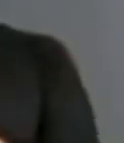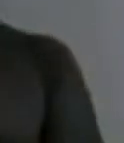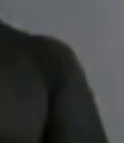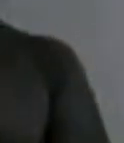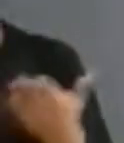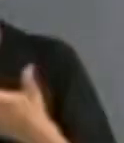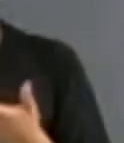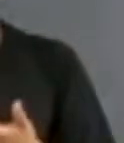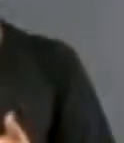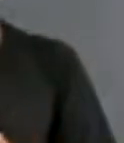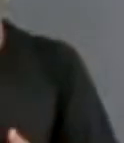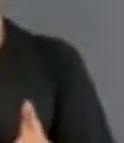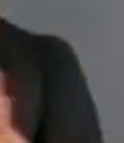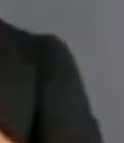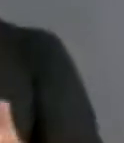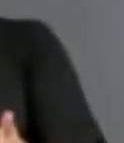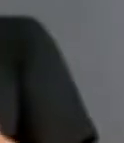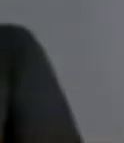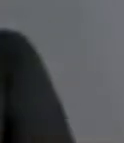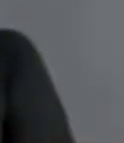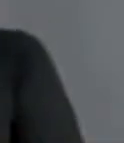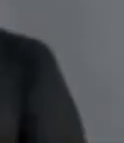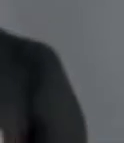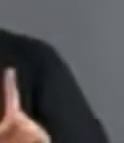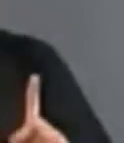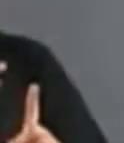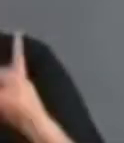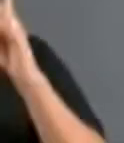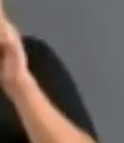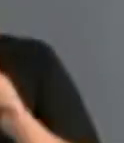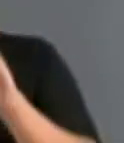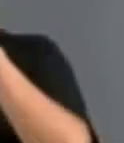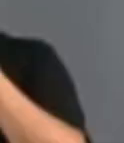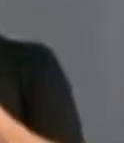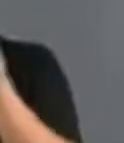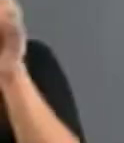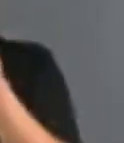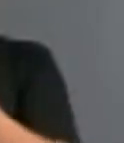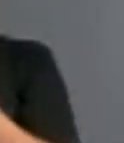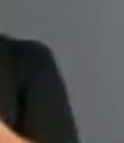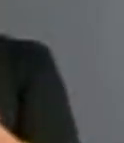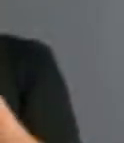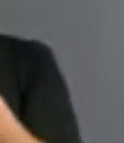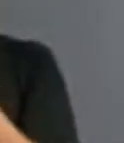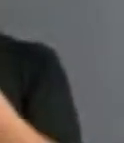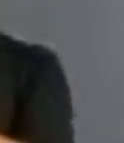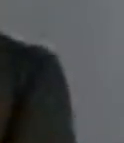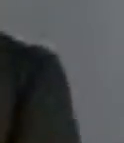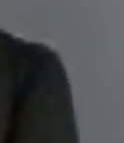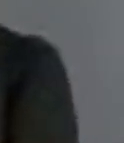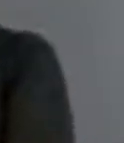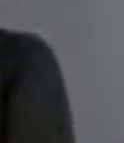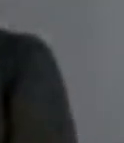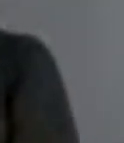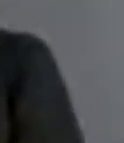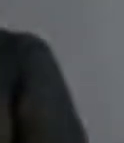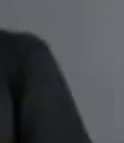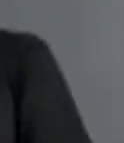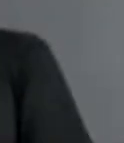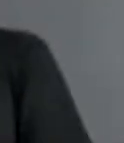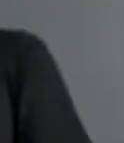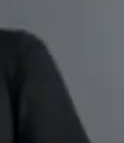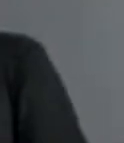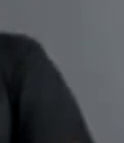dizer: vai ter que pagar quem agrediu a democracia e as instituições democráticas, porque esse país ainda é uma